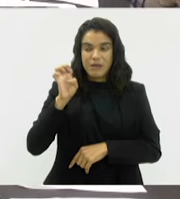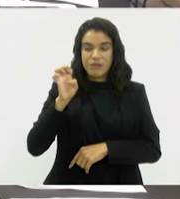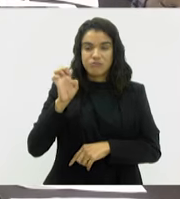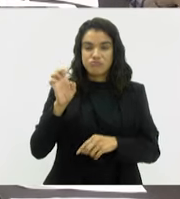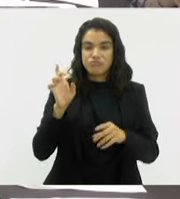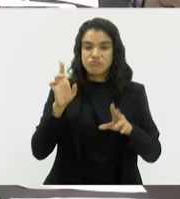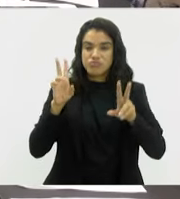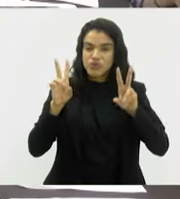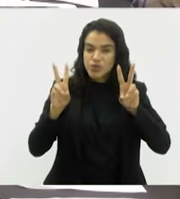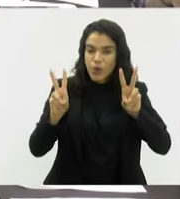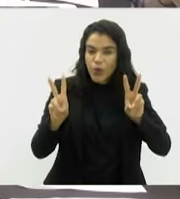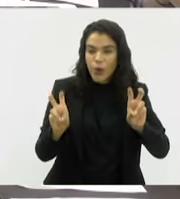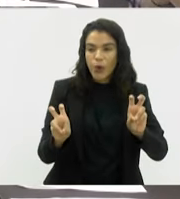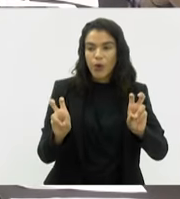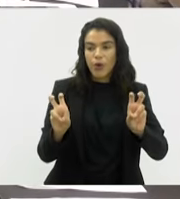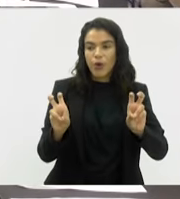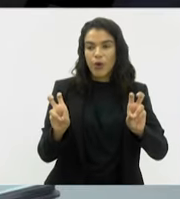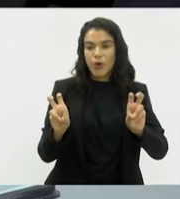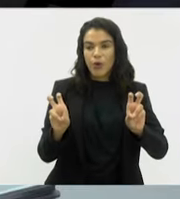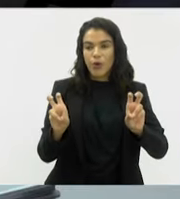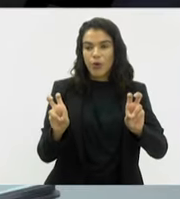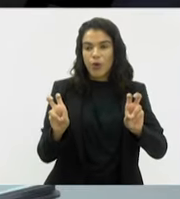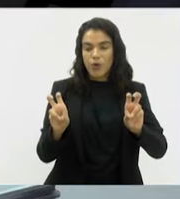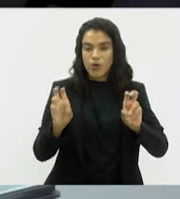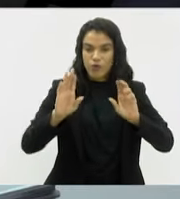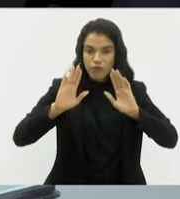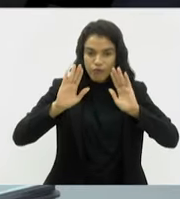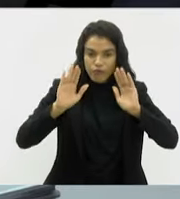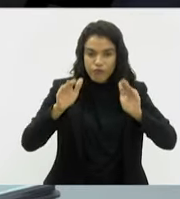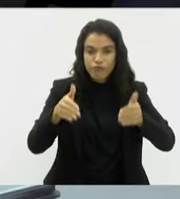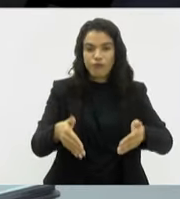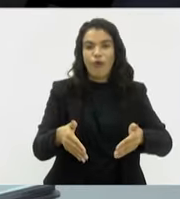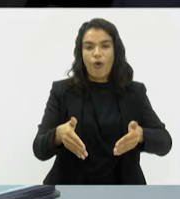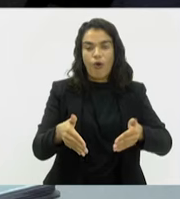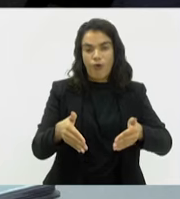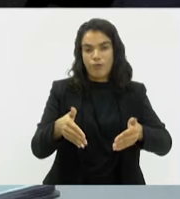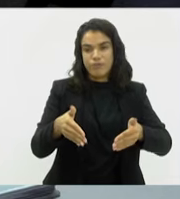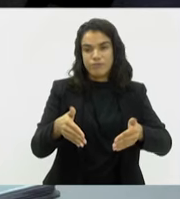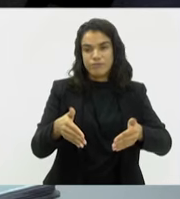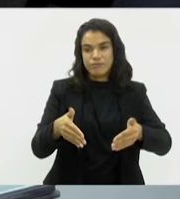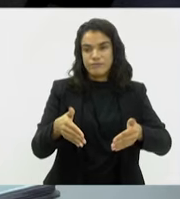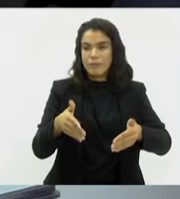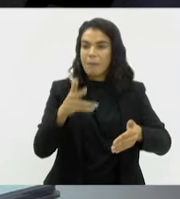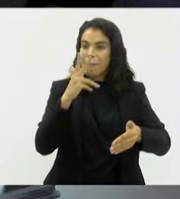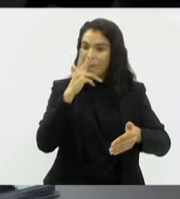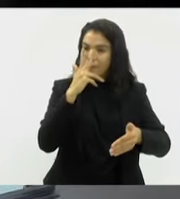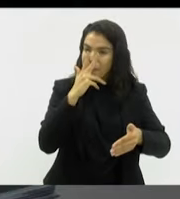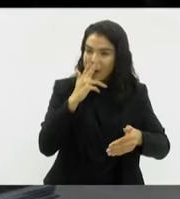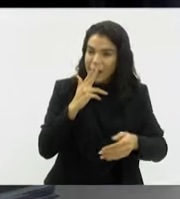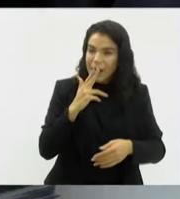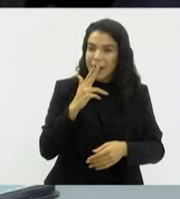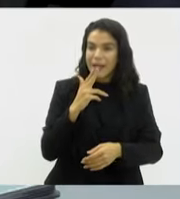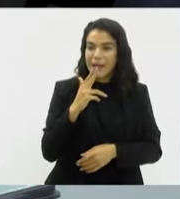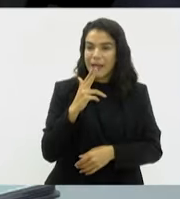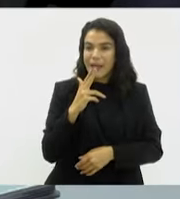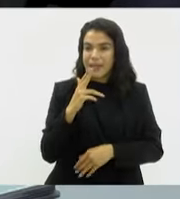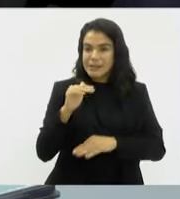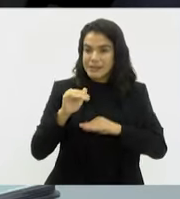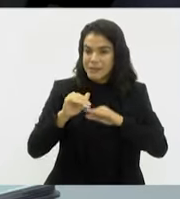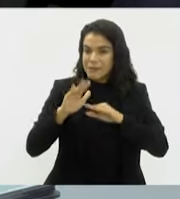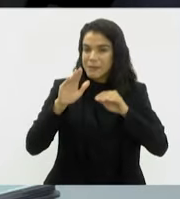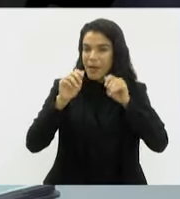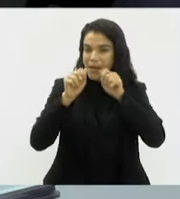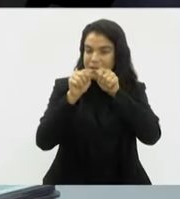em relação ao público-alvo dela, de fato me parece um pouco mais